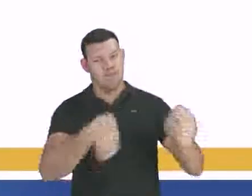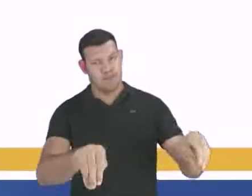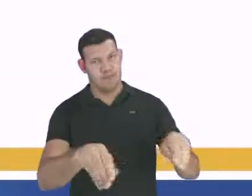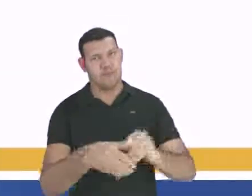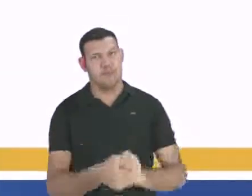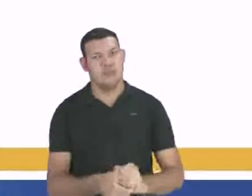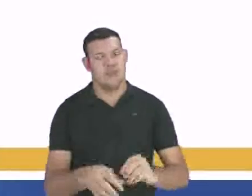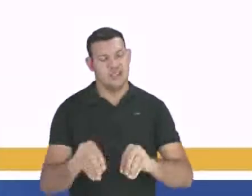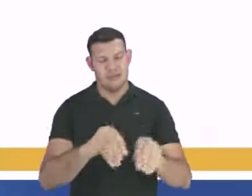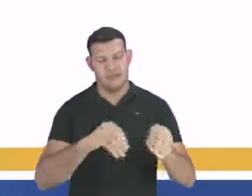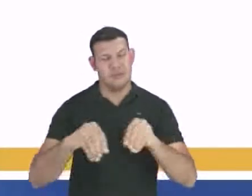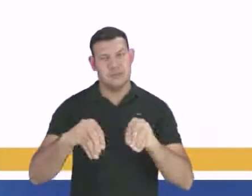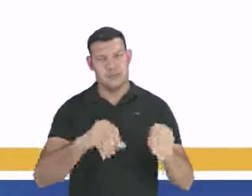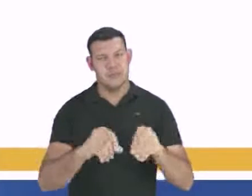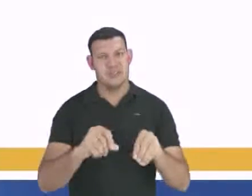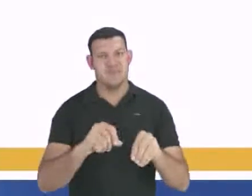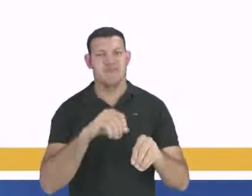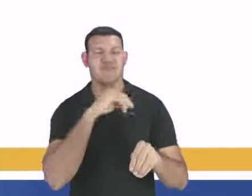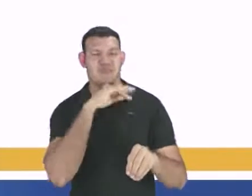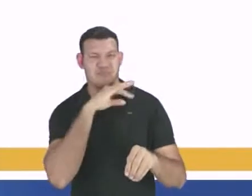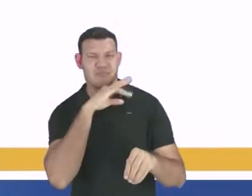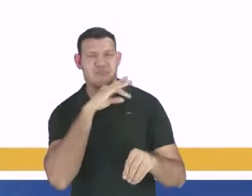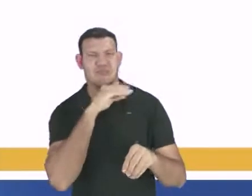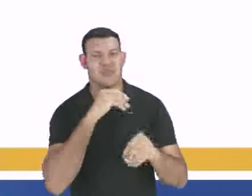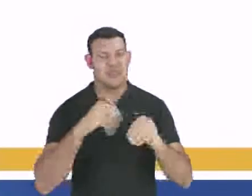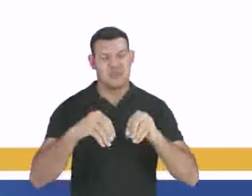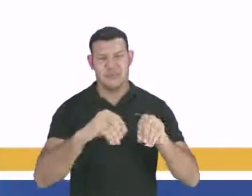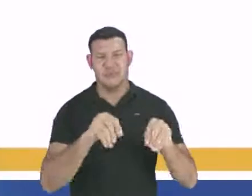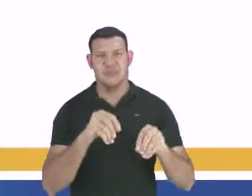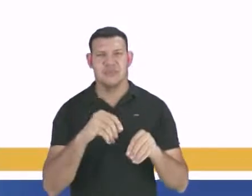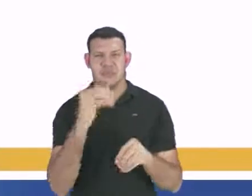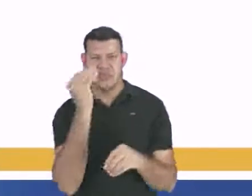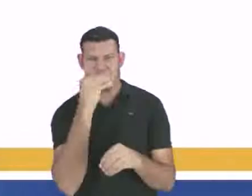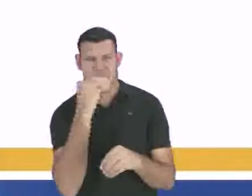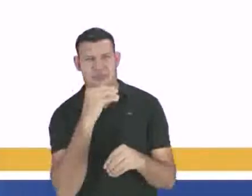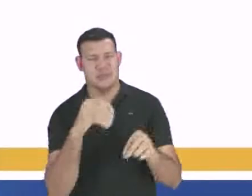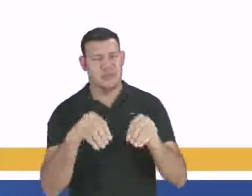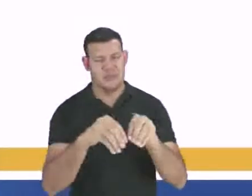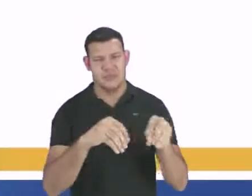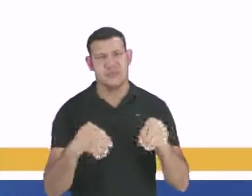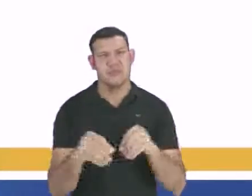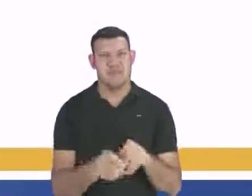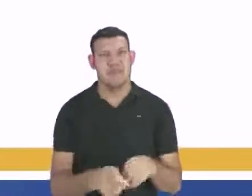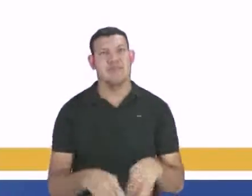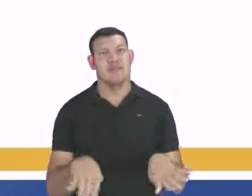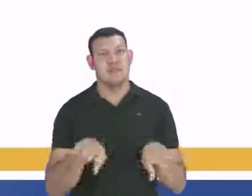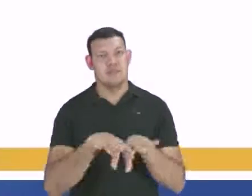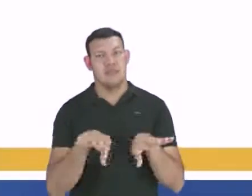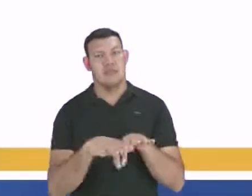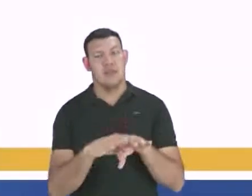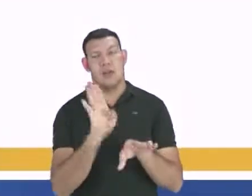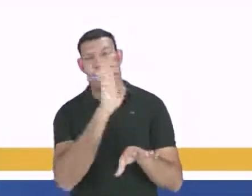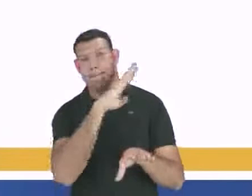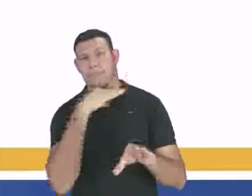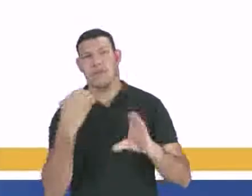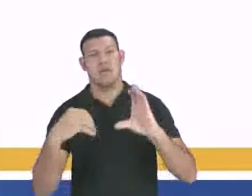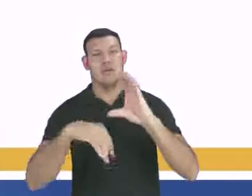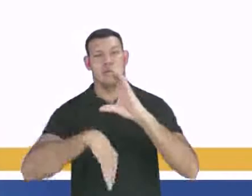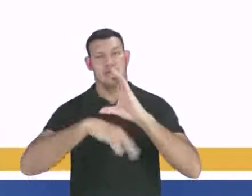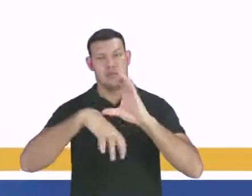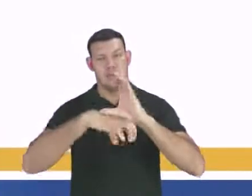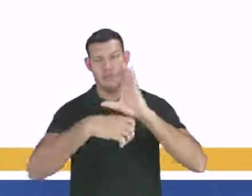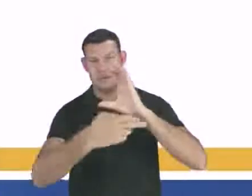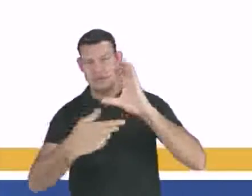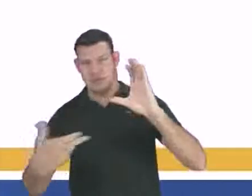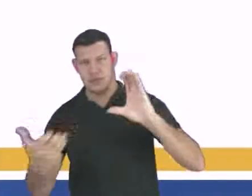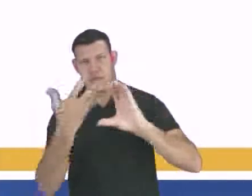a erosão do solo, né? O solo fica mais fraco, quebradiço. Você tem a morte da fauna e flora, né? Lógico, o fogo vai matar tudo que